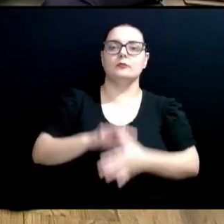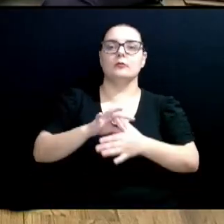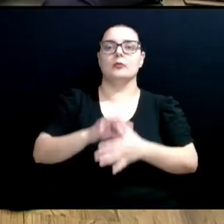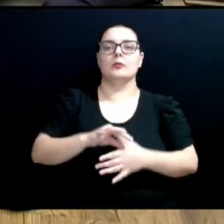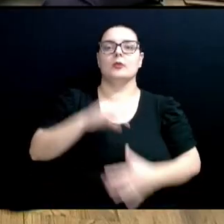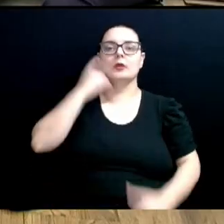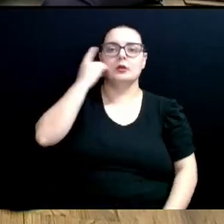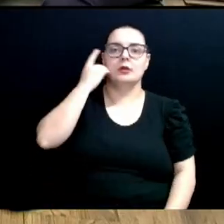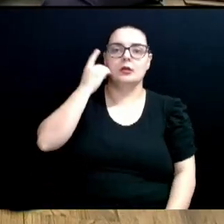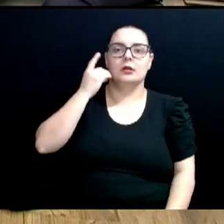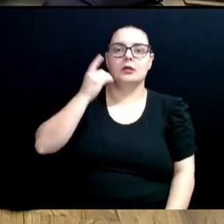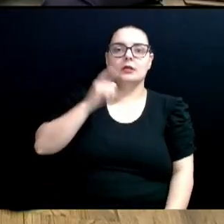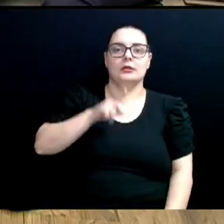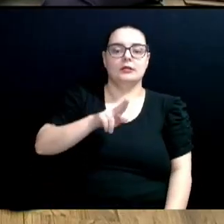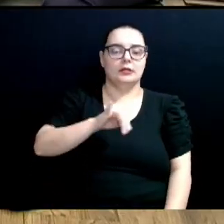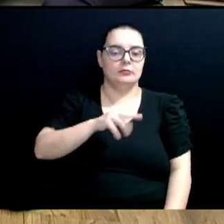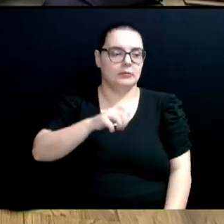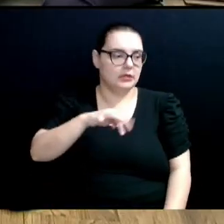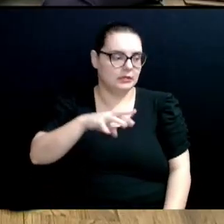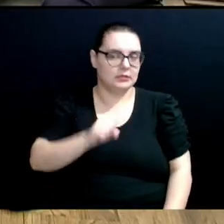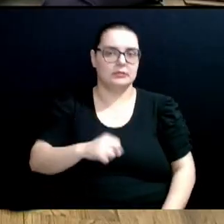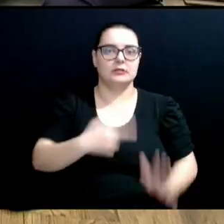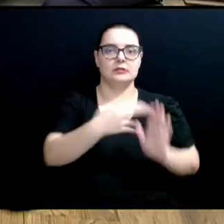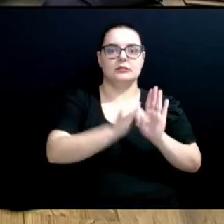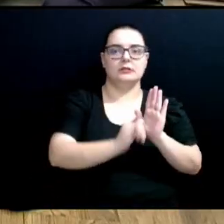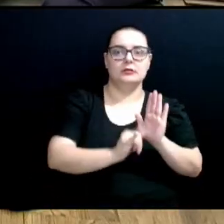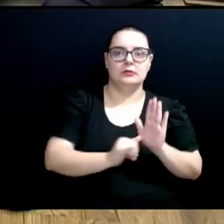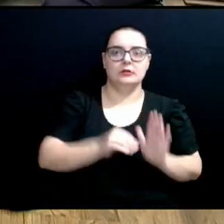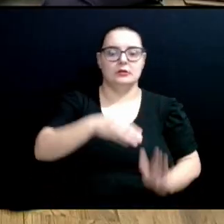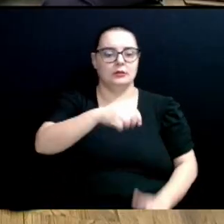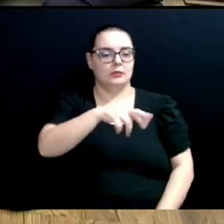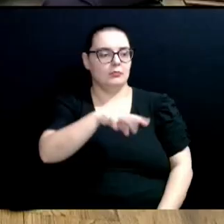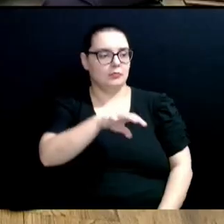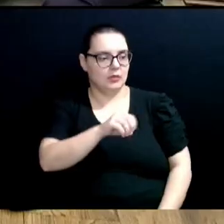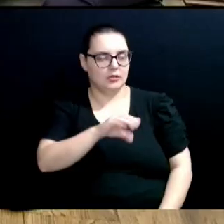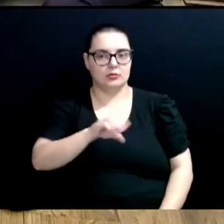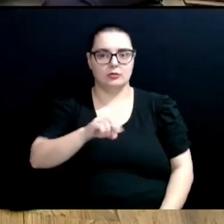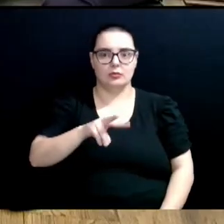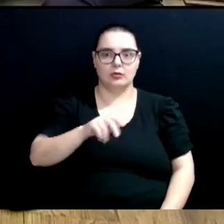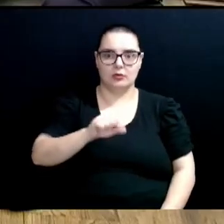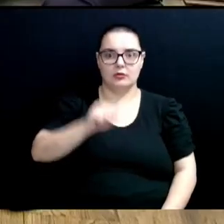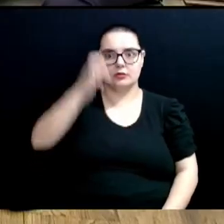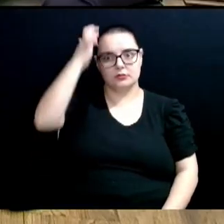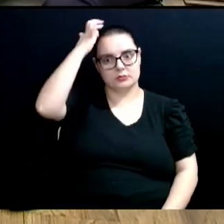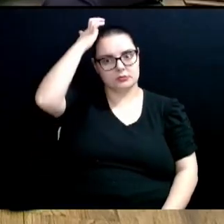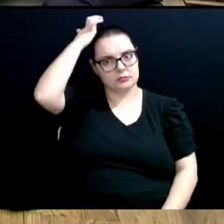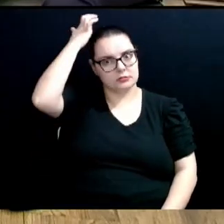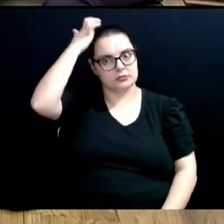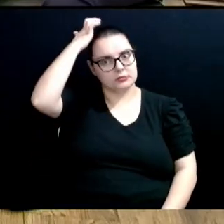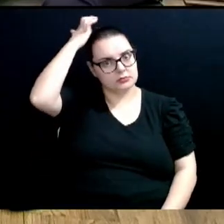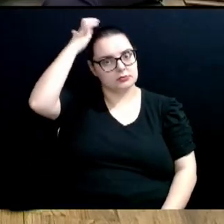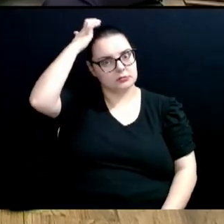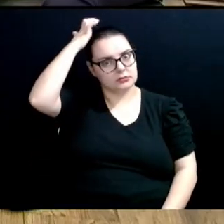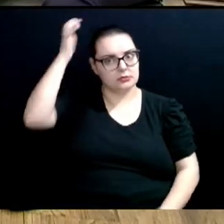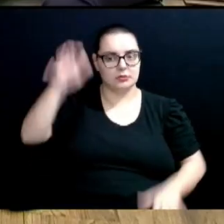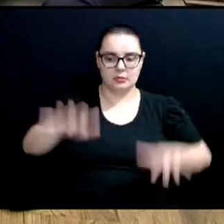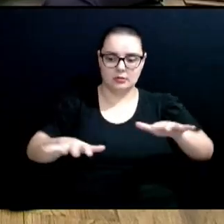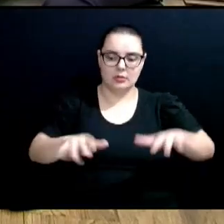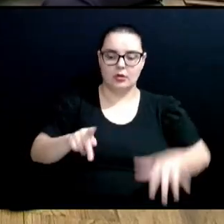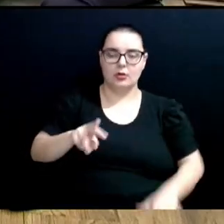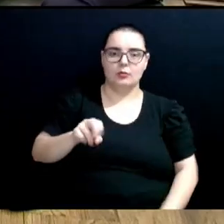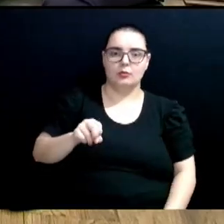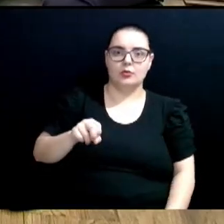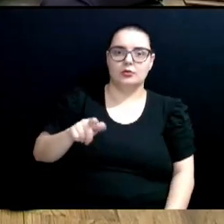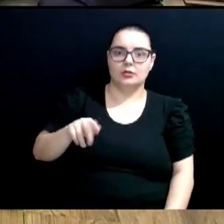tinha como relator o deputado Mário Covas, né? Ou seja, ambos de um campo progressista dentro do MDB, do